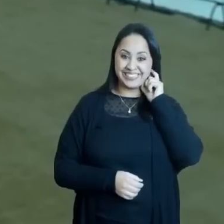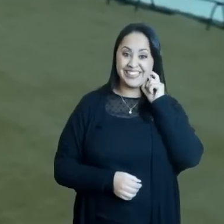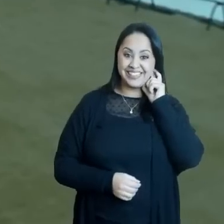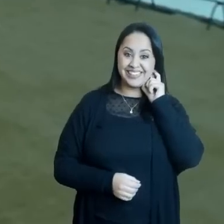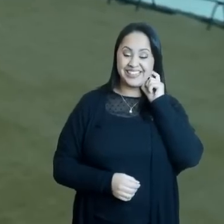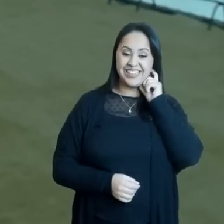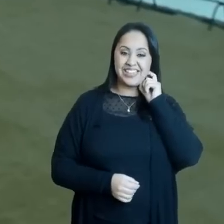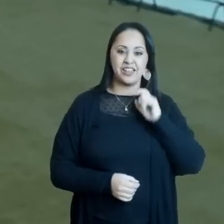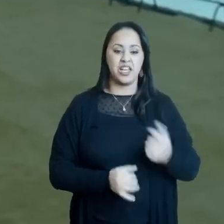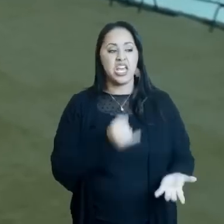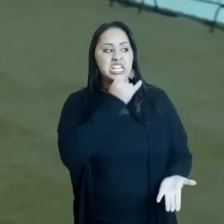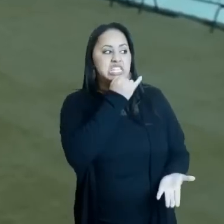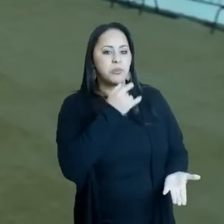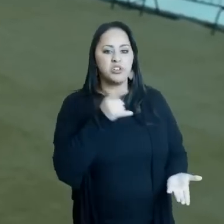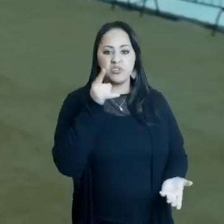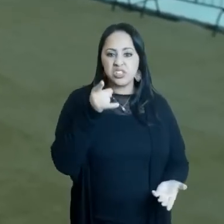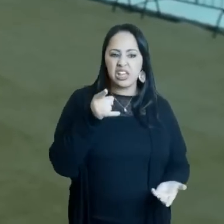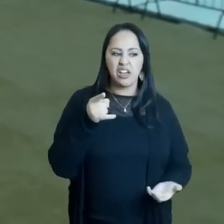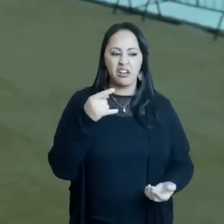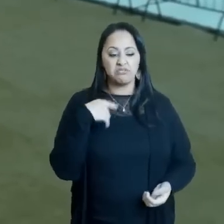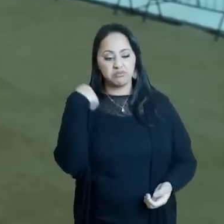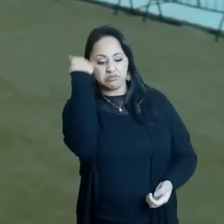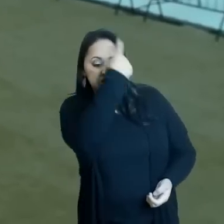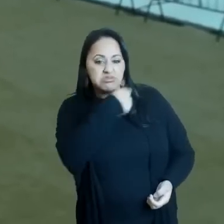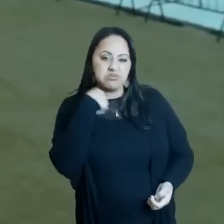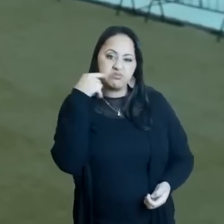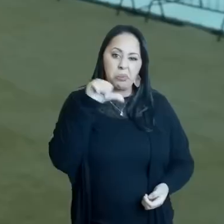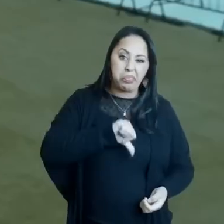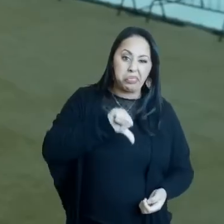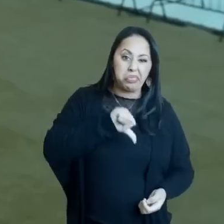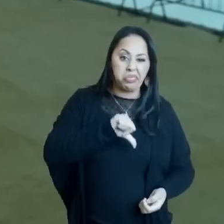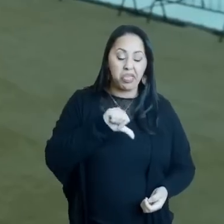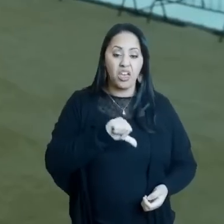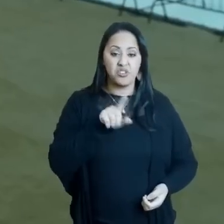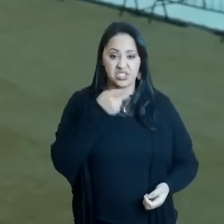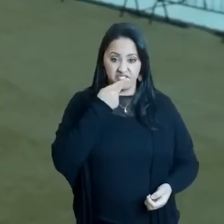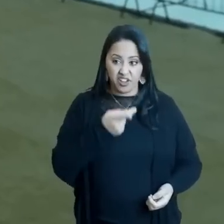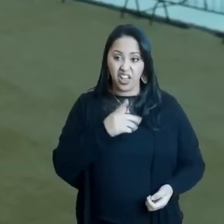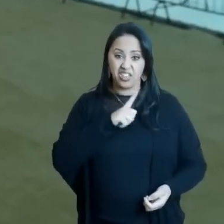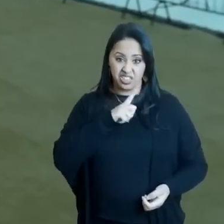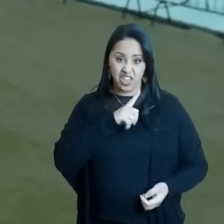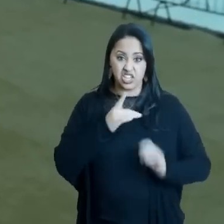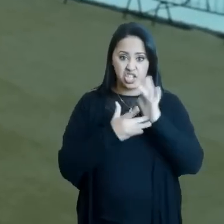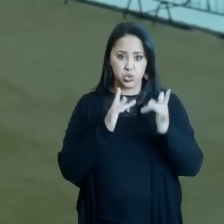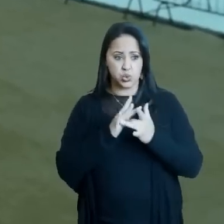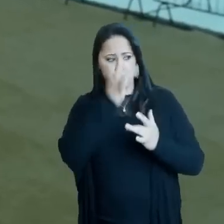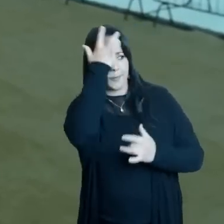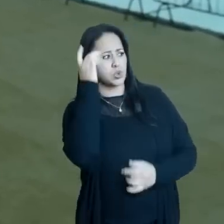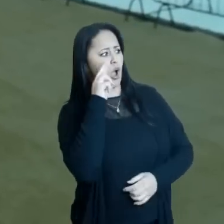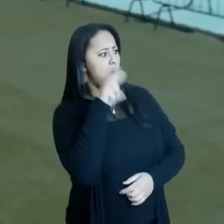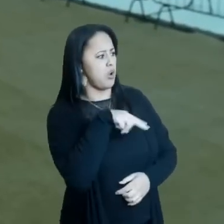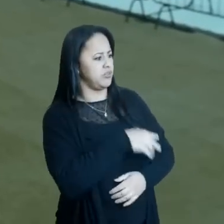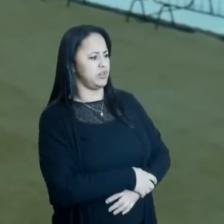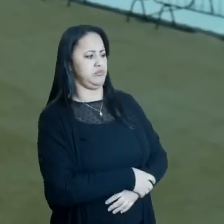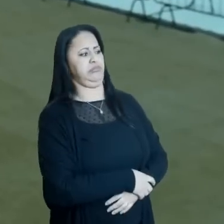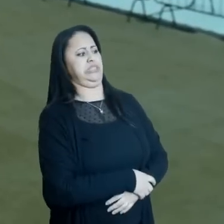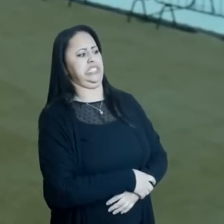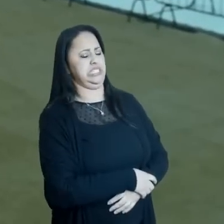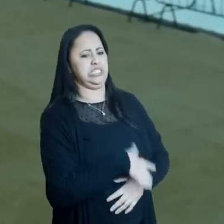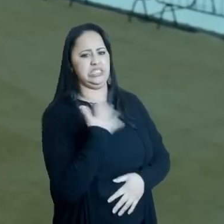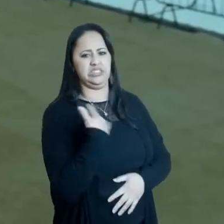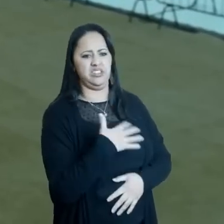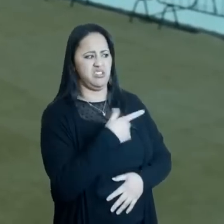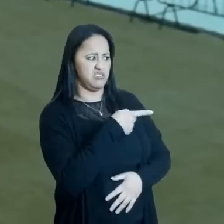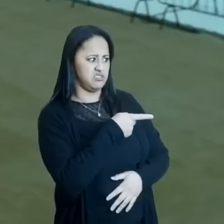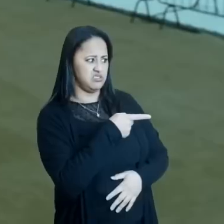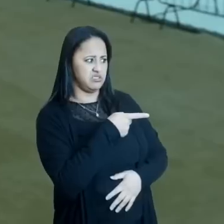Se você é um outdoor que tá meio apagado, tá meio queimado, se você é embaixador de Cristo, embaixador de um país, eu vejo o embaixador tá